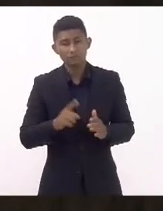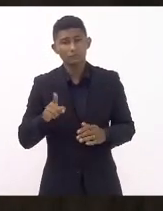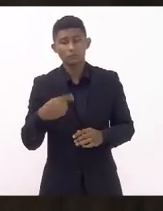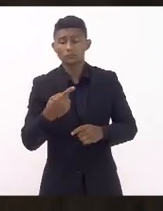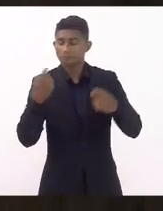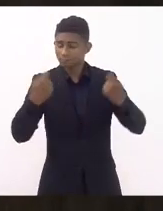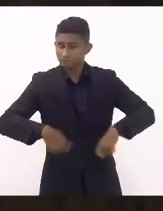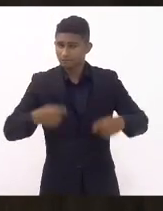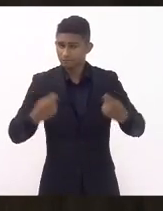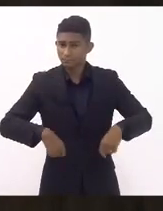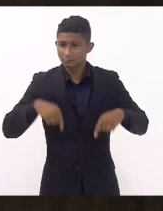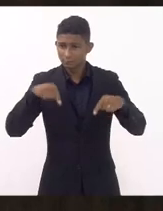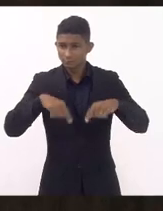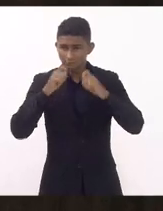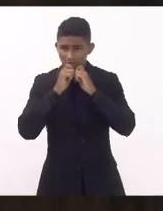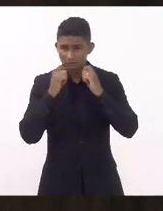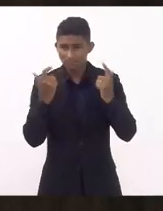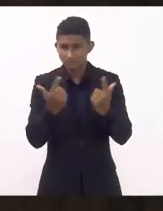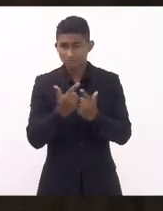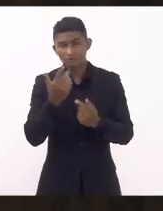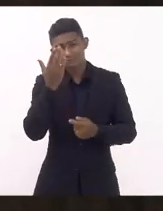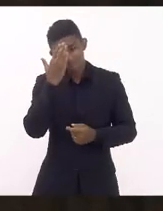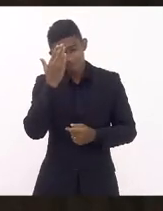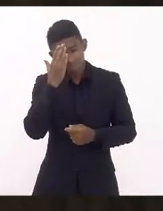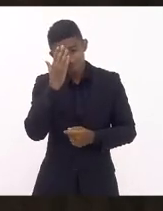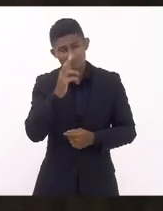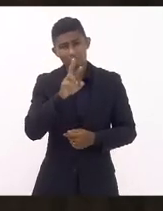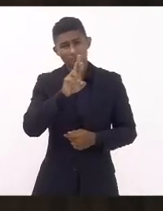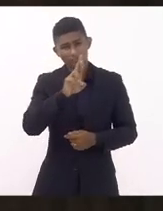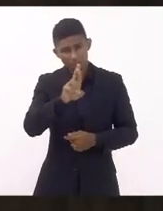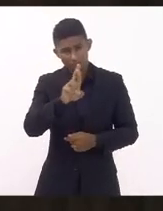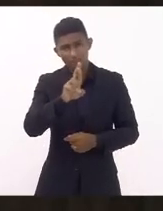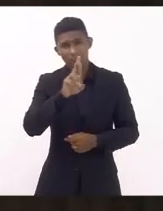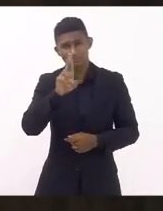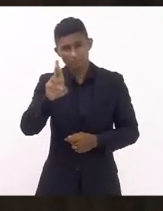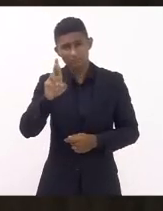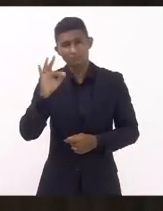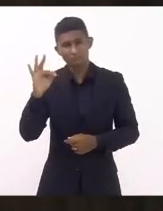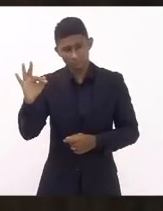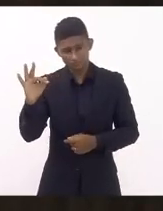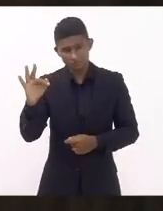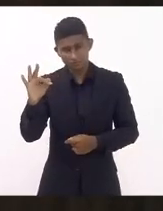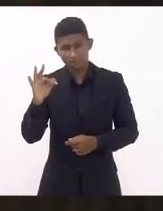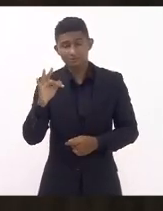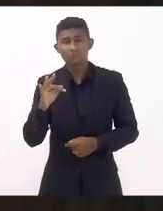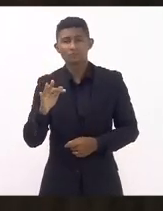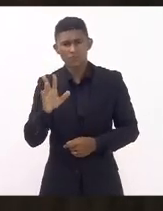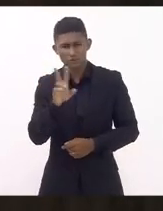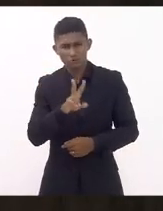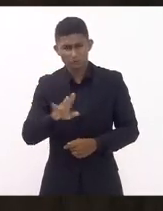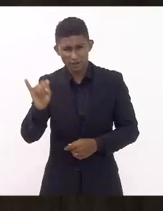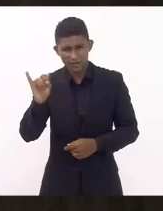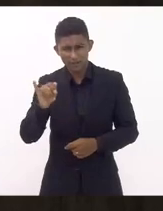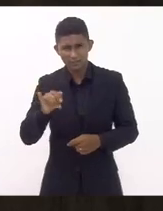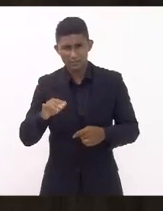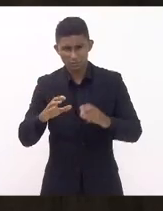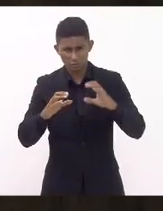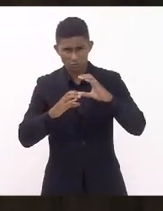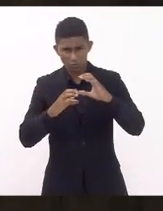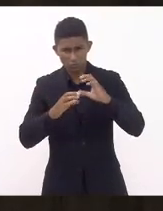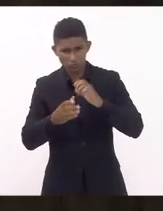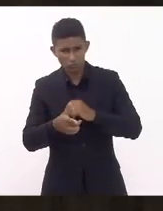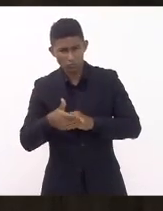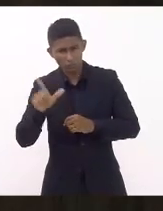nessa casa em razão do regime de recuperação fiscal. Portanto, não se fará outro concurso enquanto